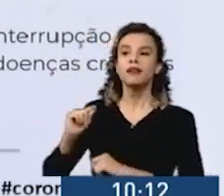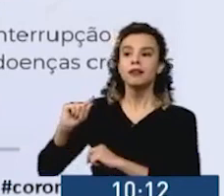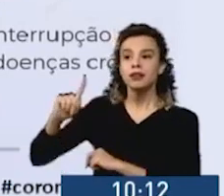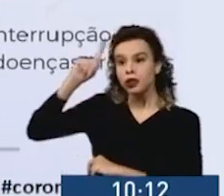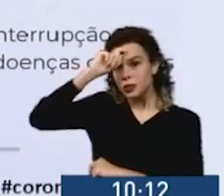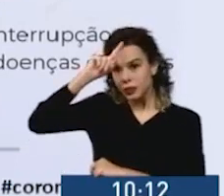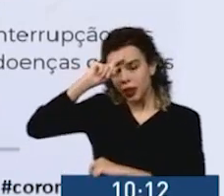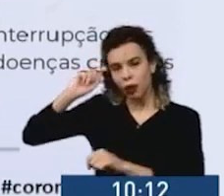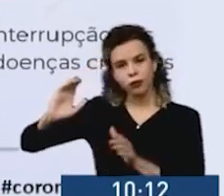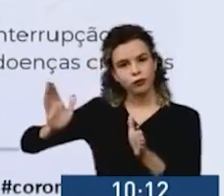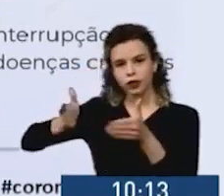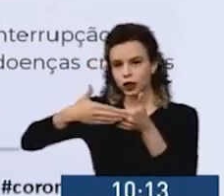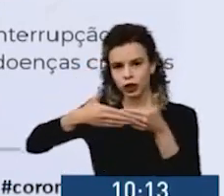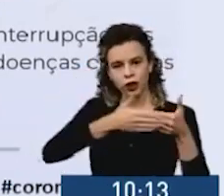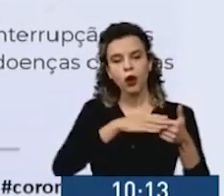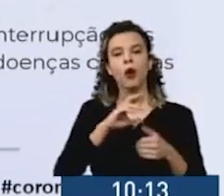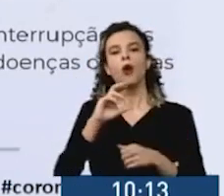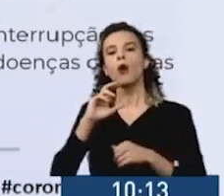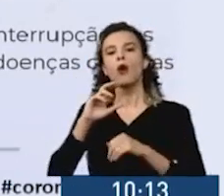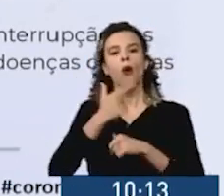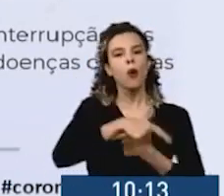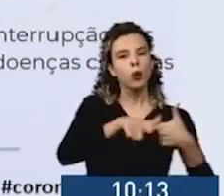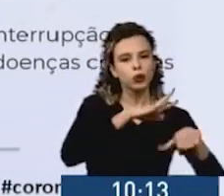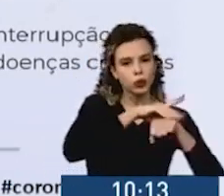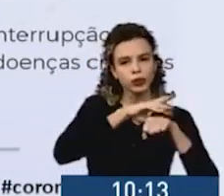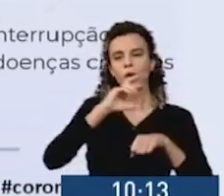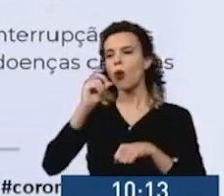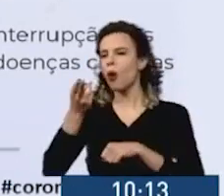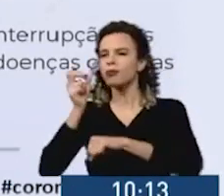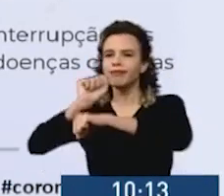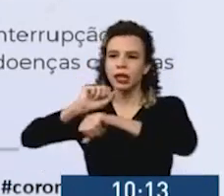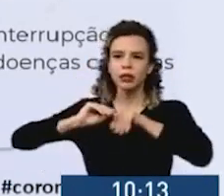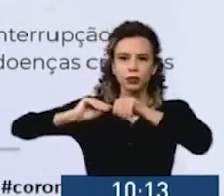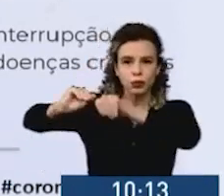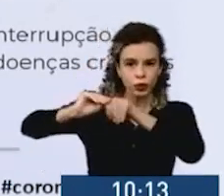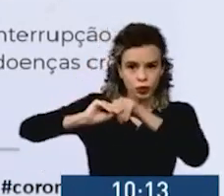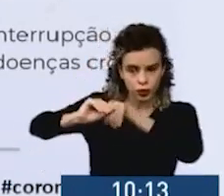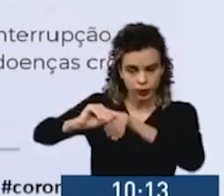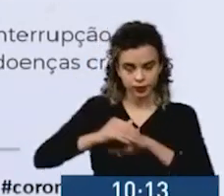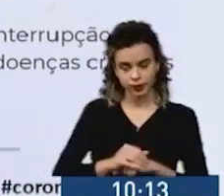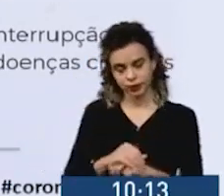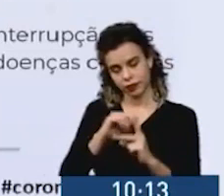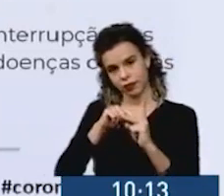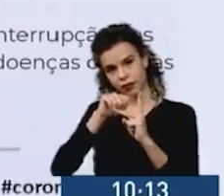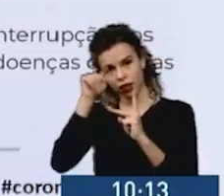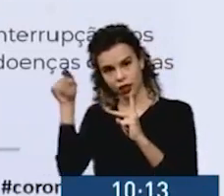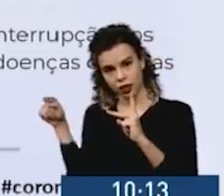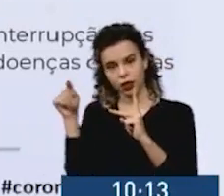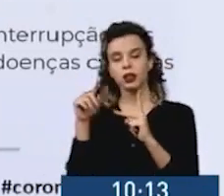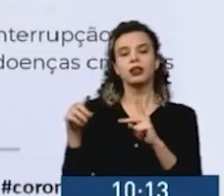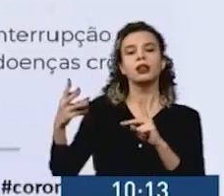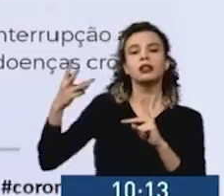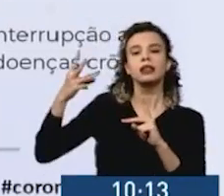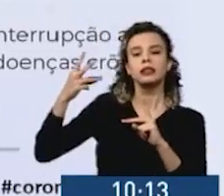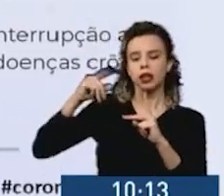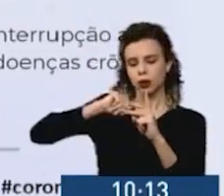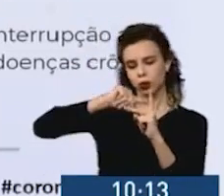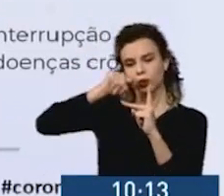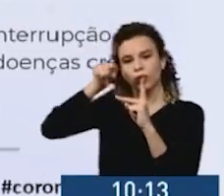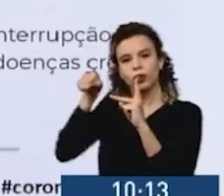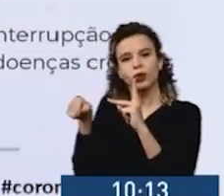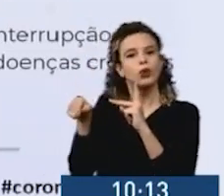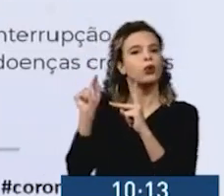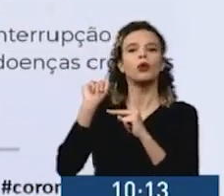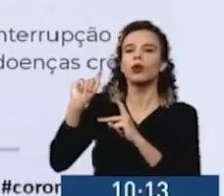atenção para tratar pessoas que tenham outras urgências não relacionadas ao coronavírus. Uma terceira curva, o impacto que pode existir em termos de